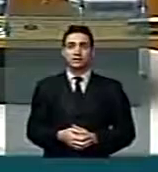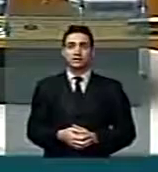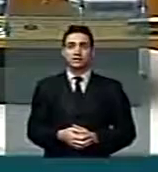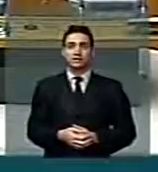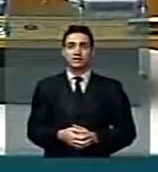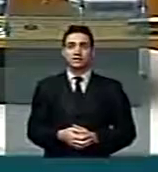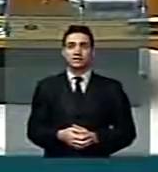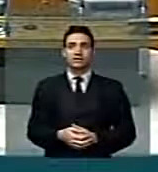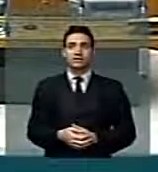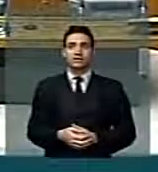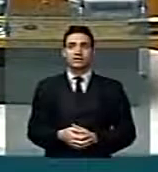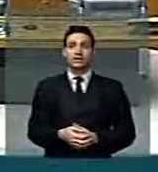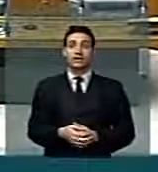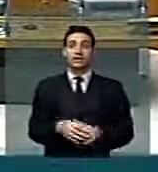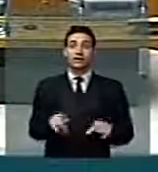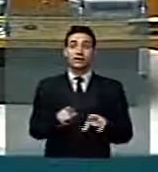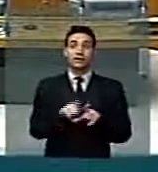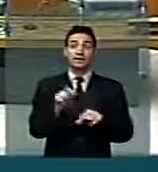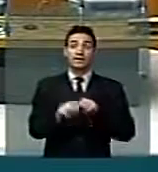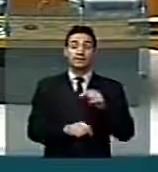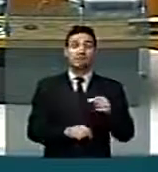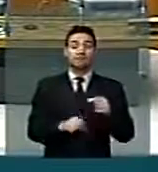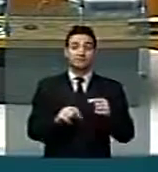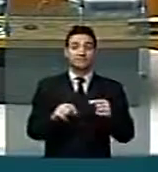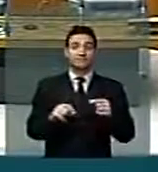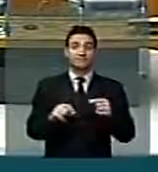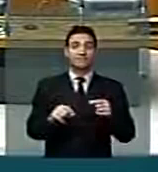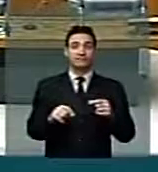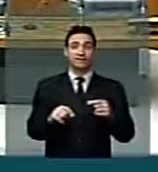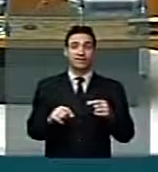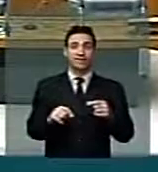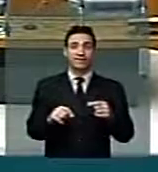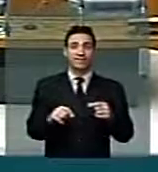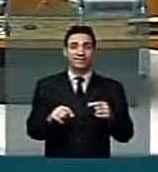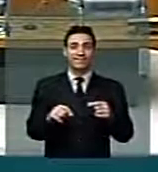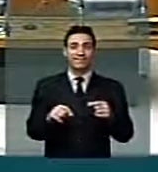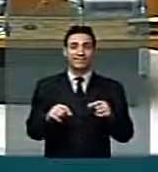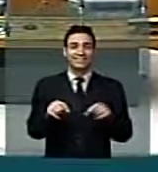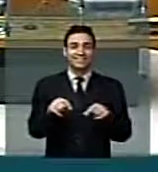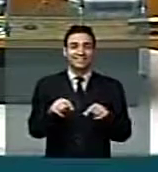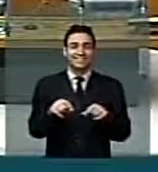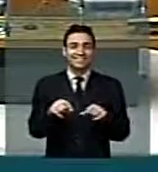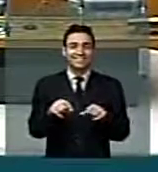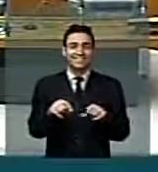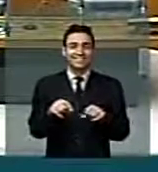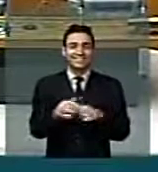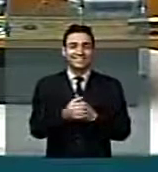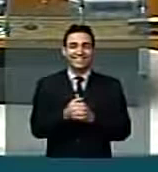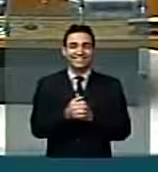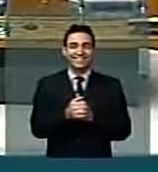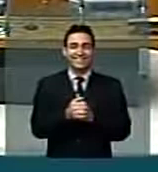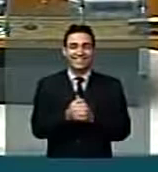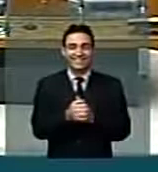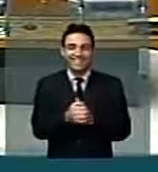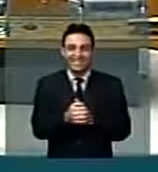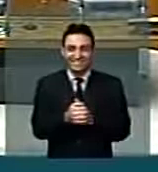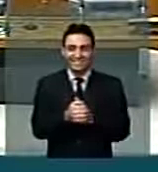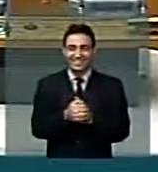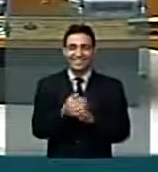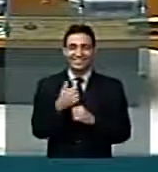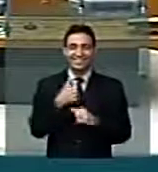presidente. Eu gostaria de dar a palavra ao deputado Aldifas. Antes, eu queria fazer uma referência, que me permita, como